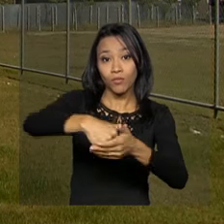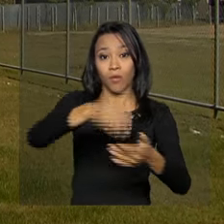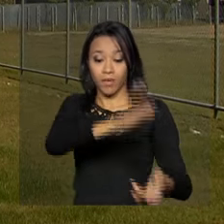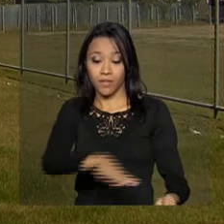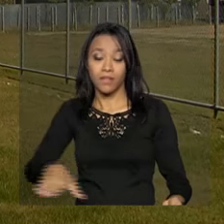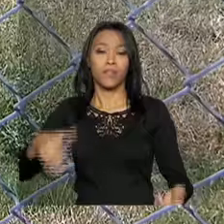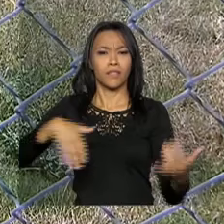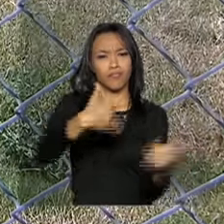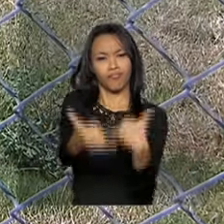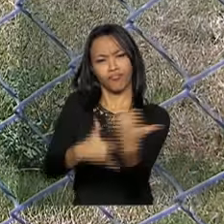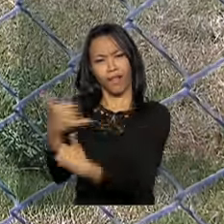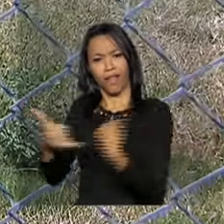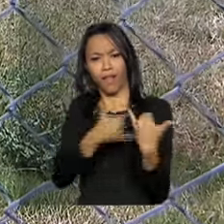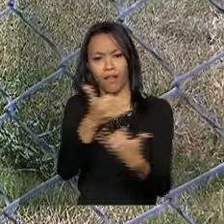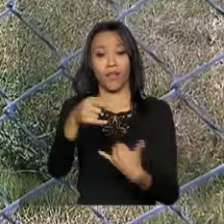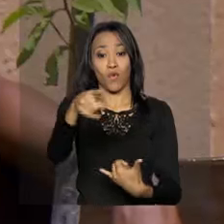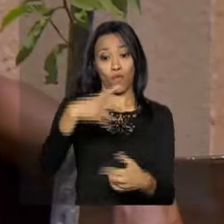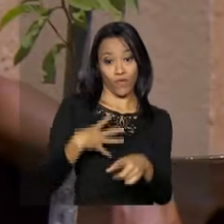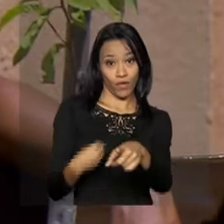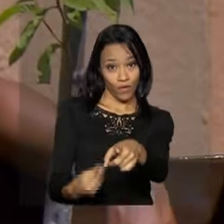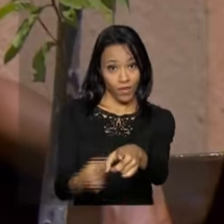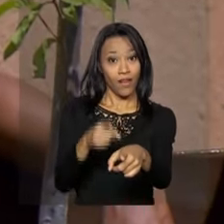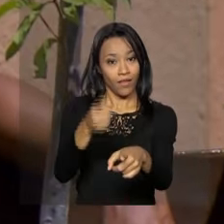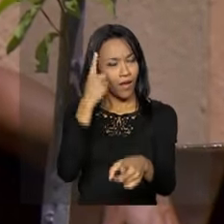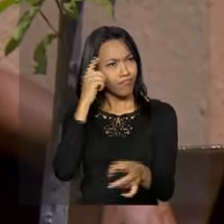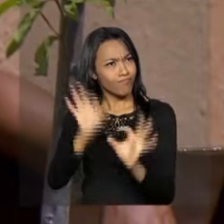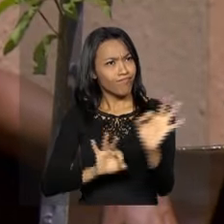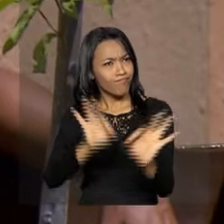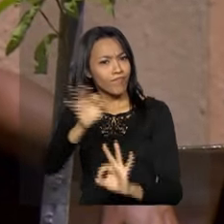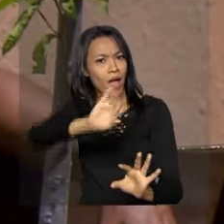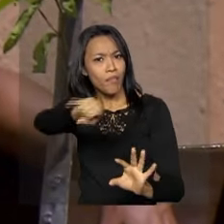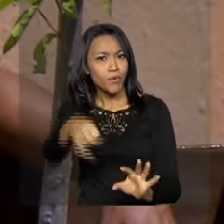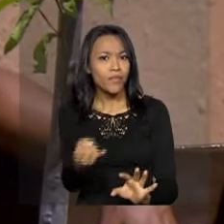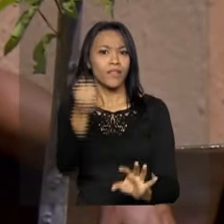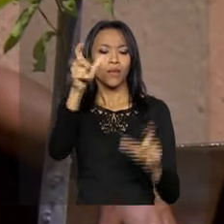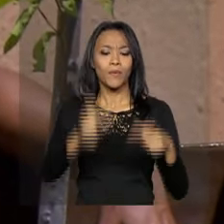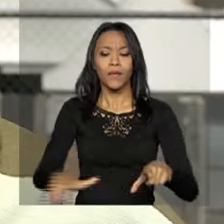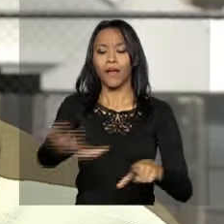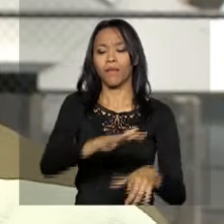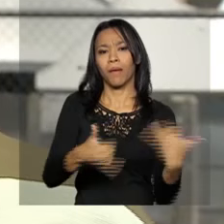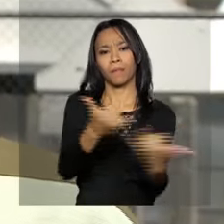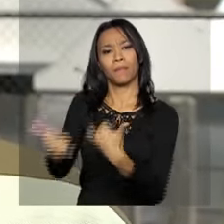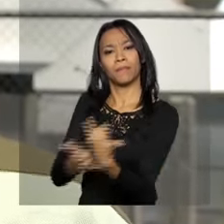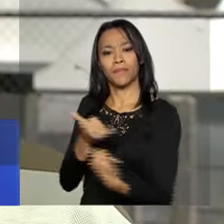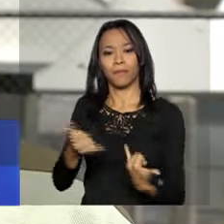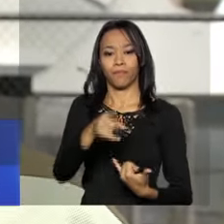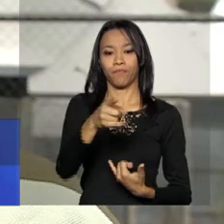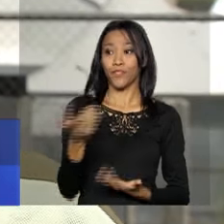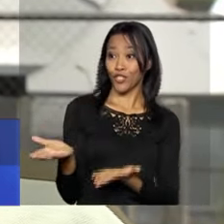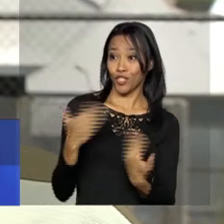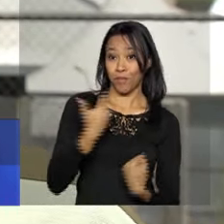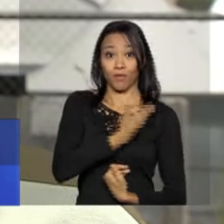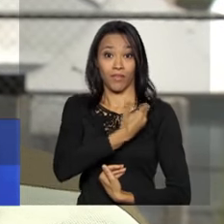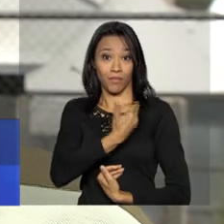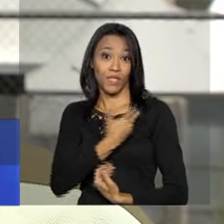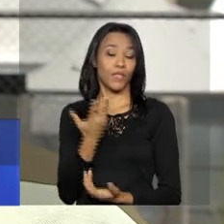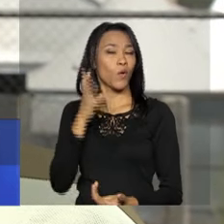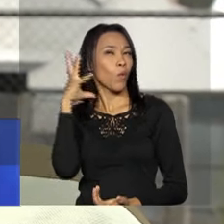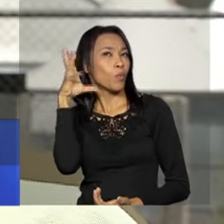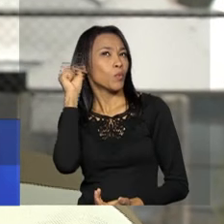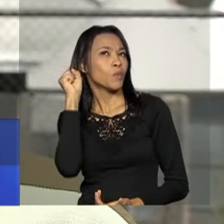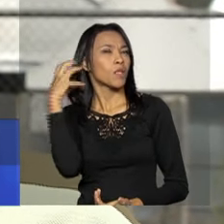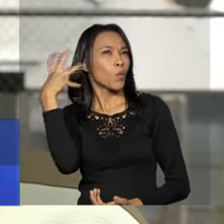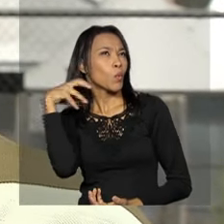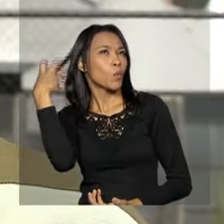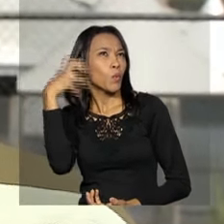com iluminação. O filho dela, Alan, faz planos para aproveitar as áreas de lazer. Trazer os amigos aí, né? Escutar uma